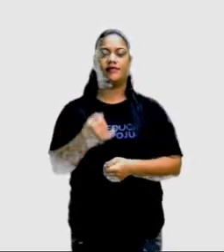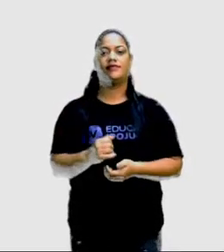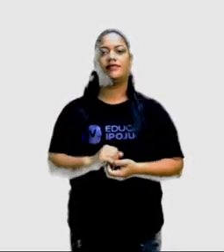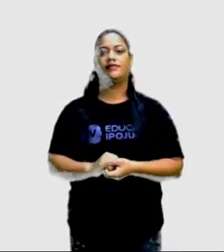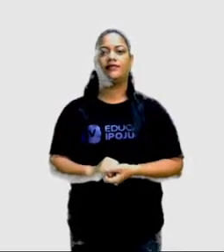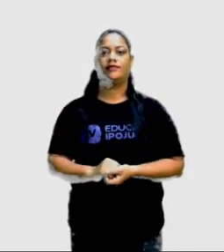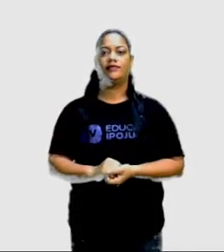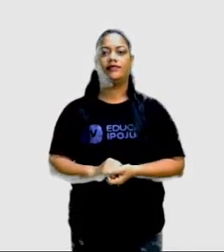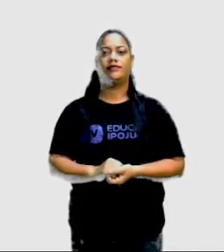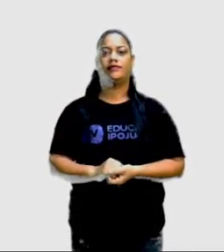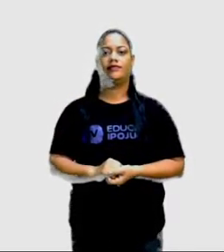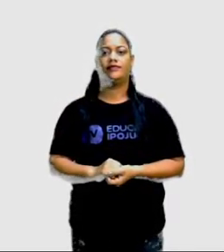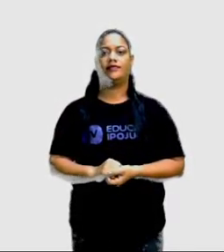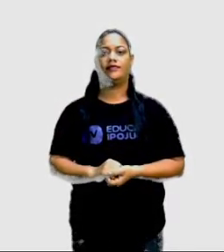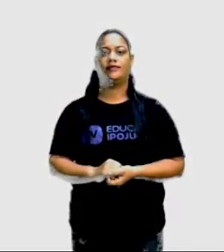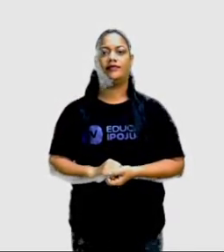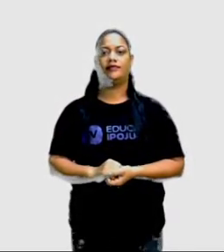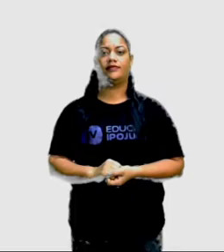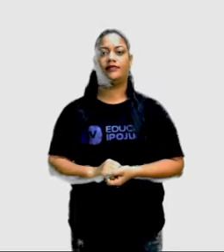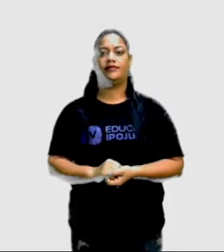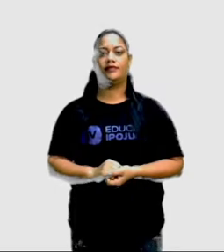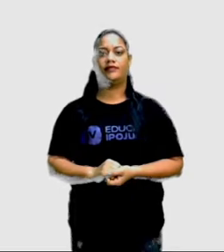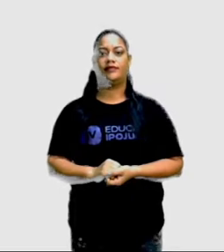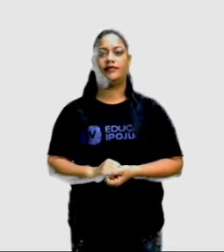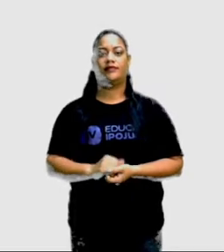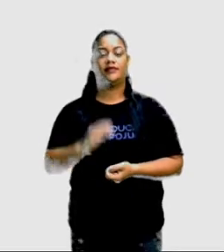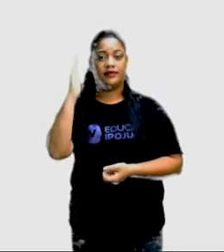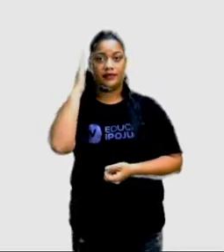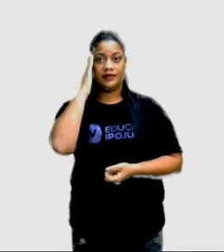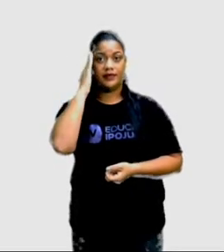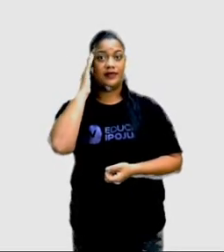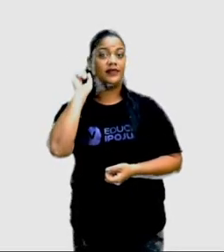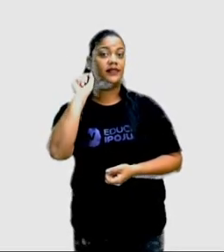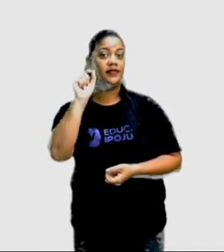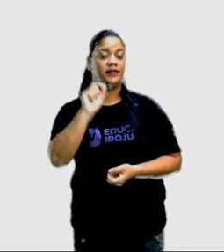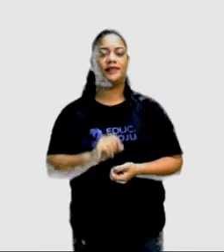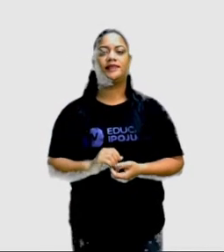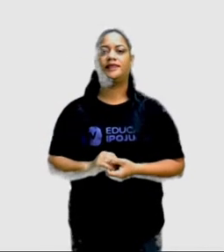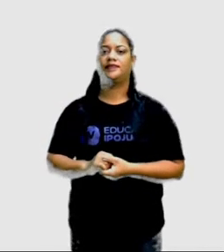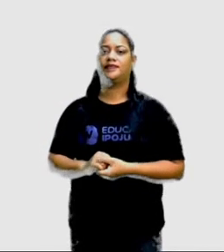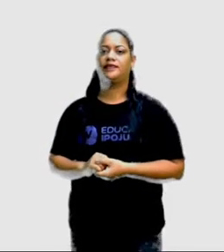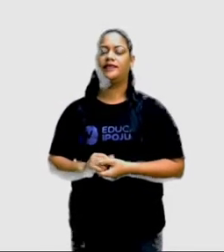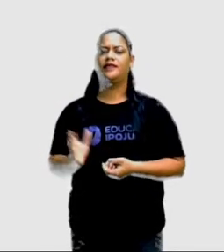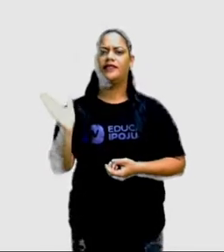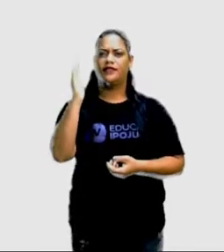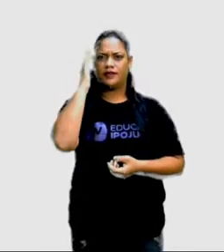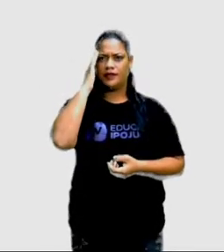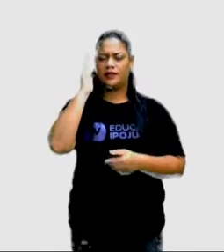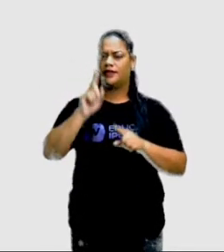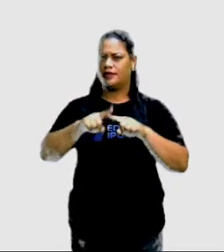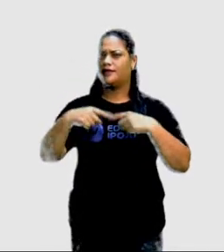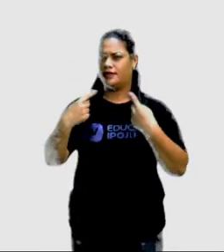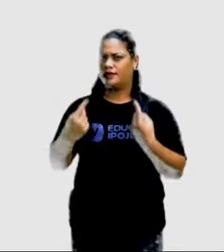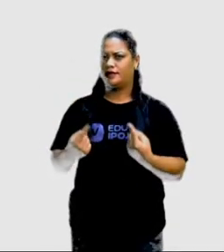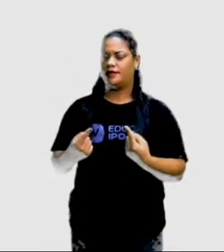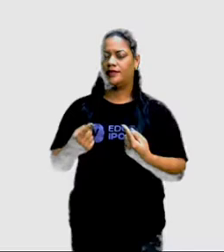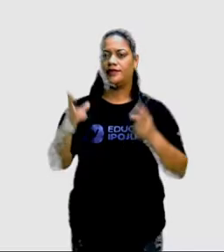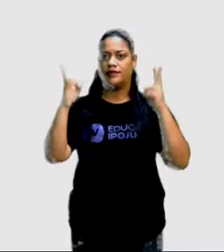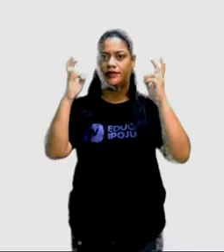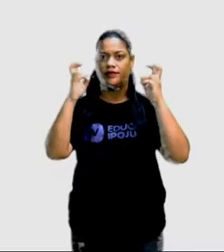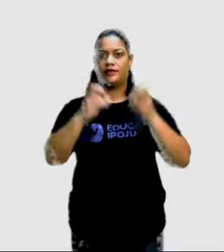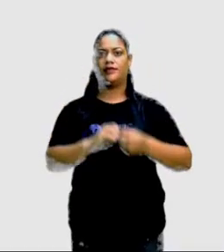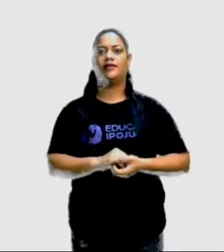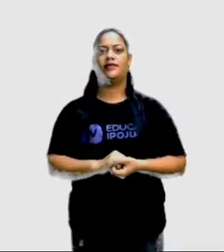subtraindo, diminuindo. Entendendo que vamos entender um pouquinho mais sobre esse